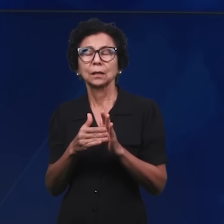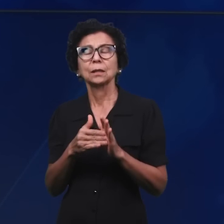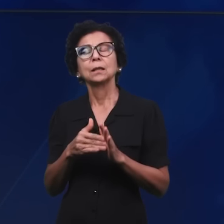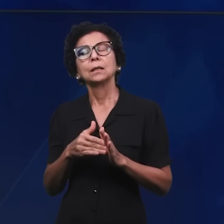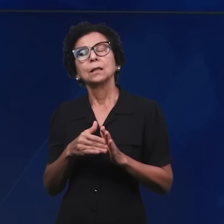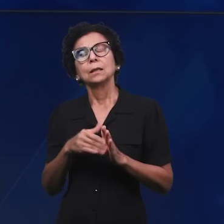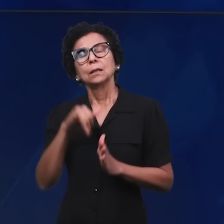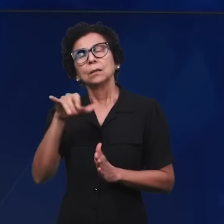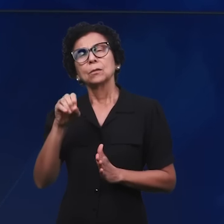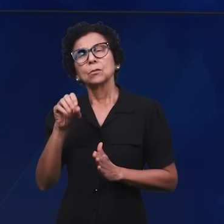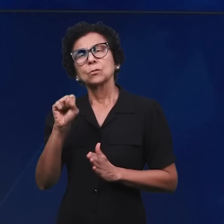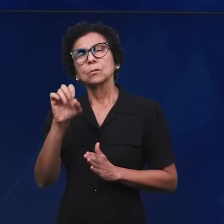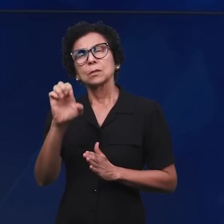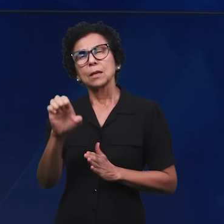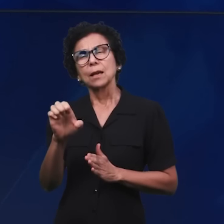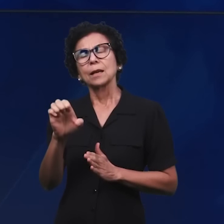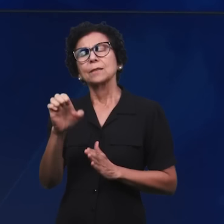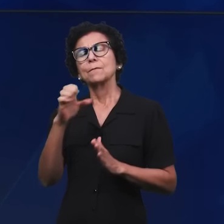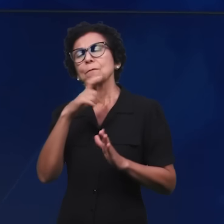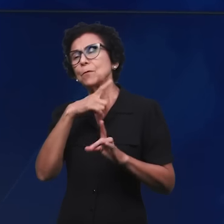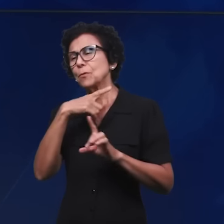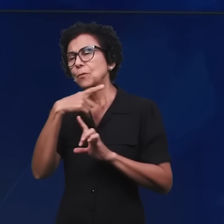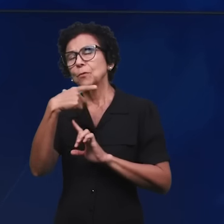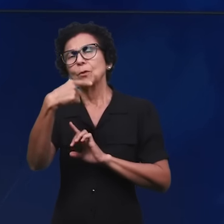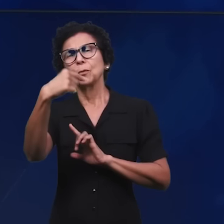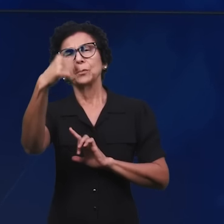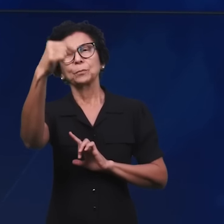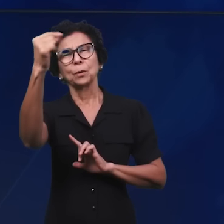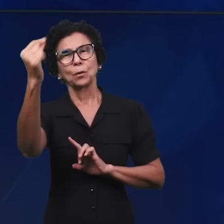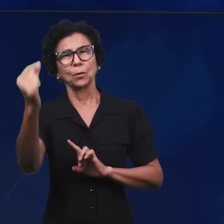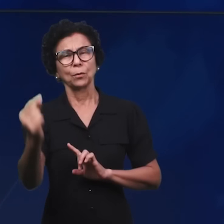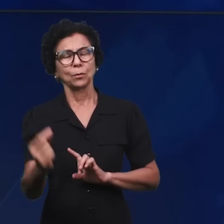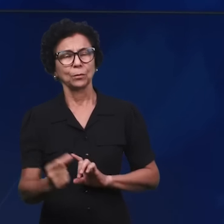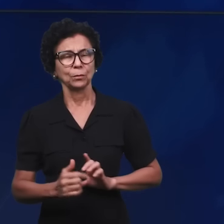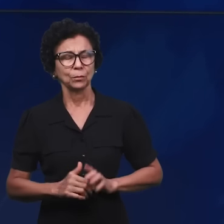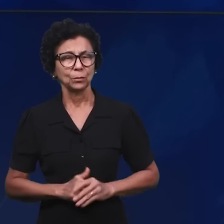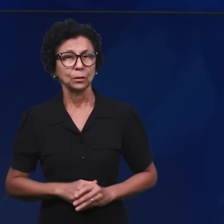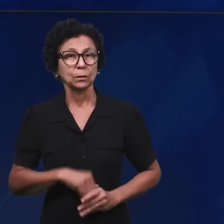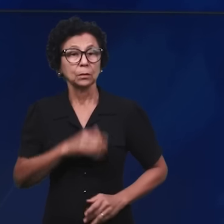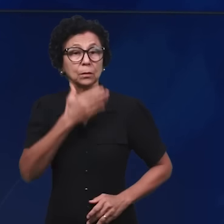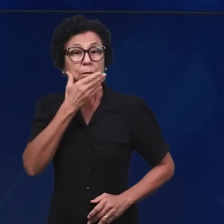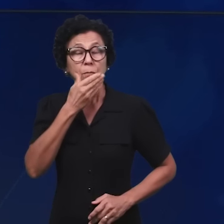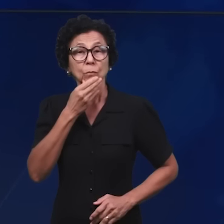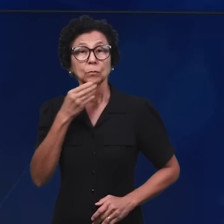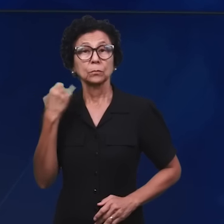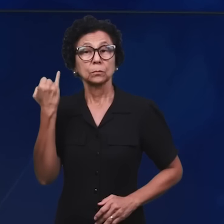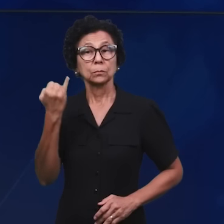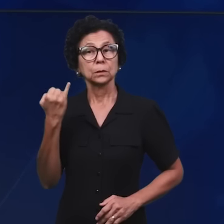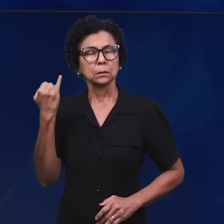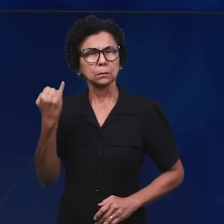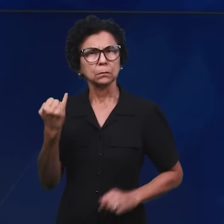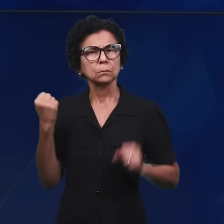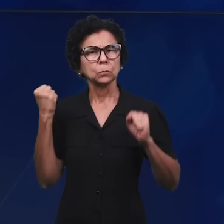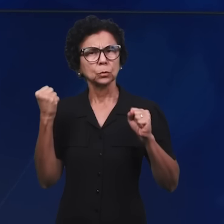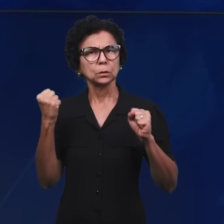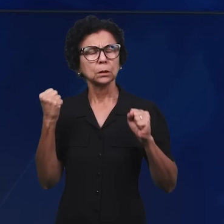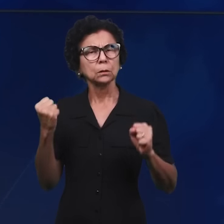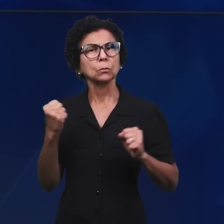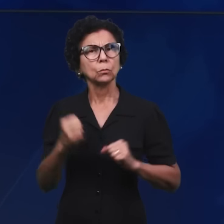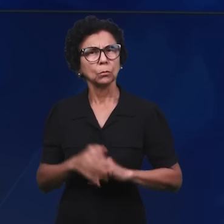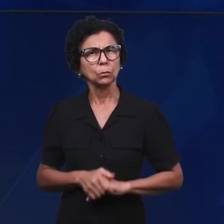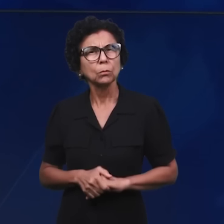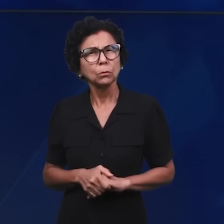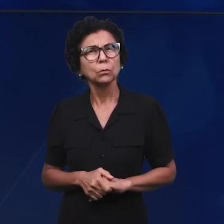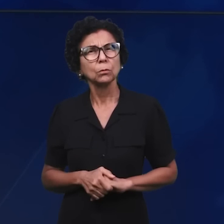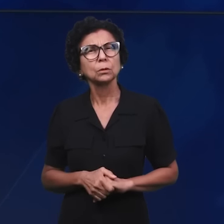rico, um homem poderoso, um homem importante, um homem cheio de títulos, membro do